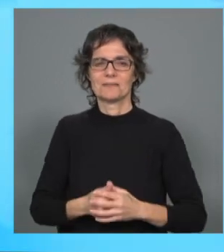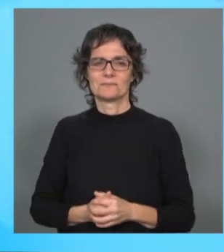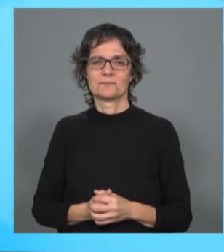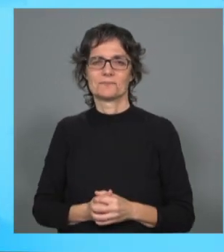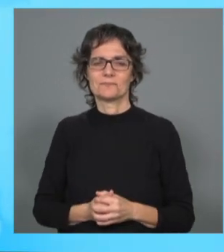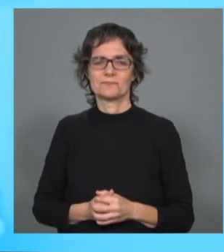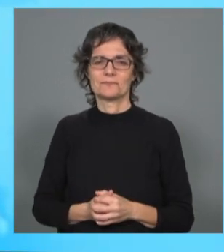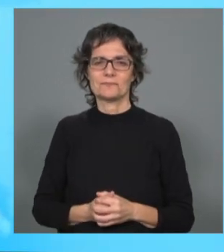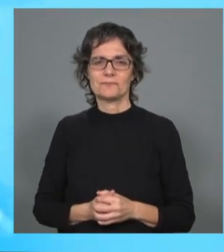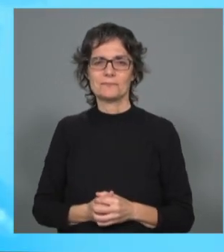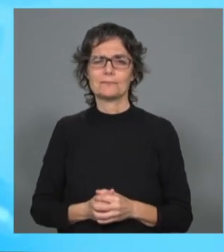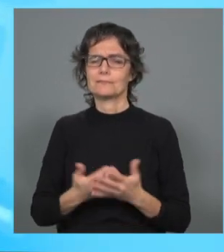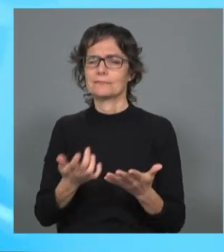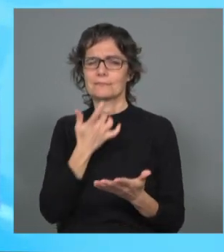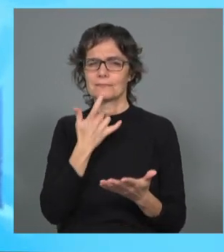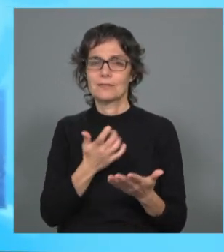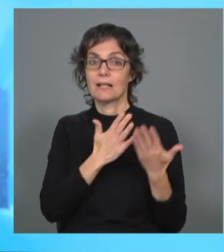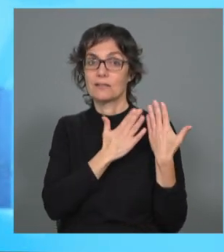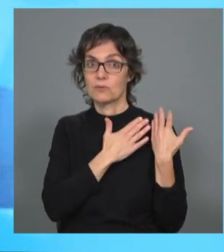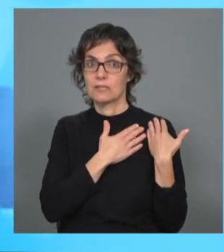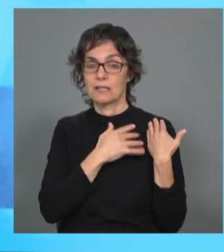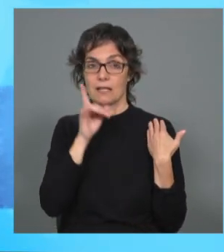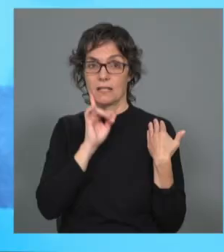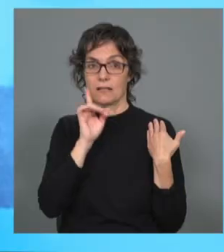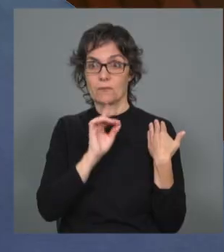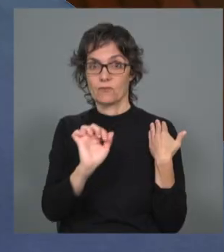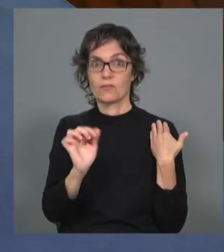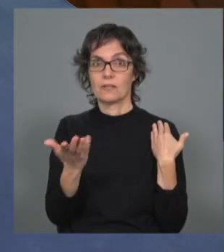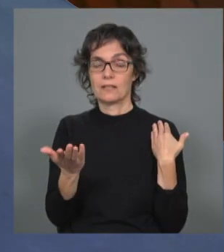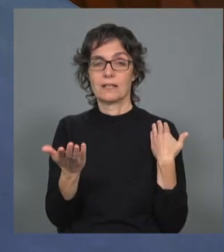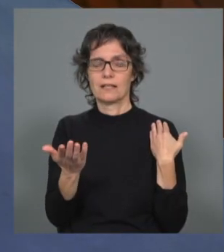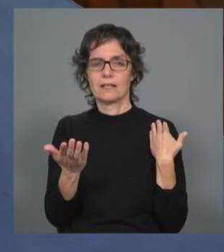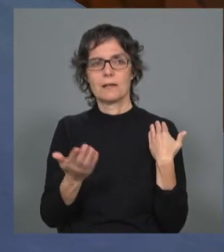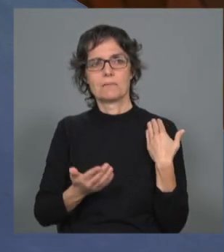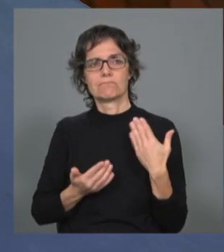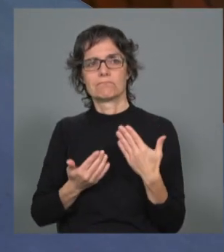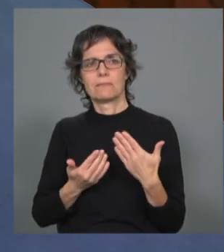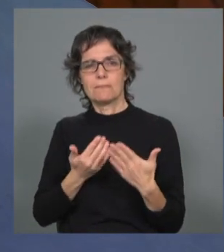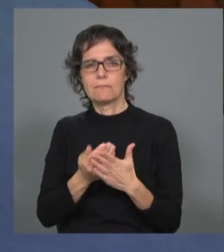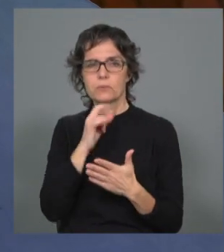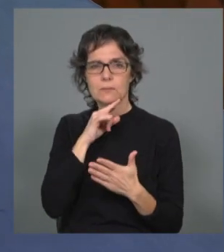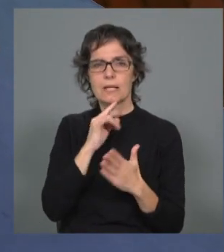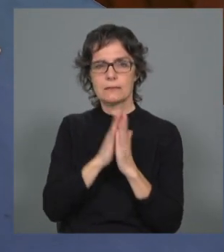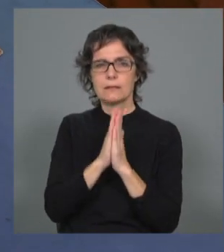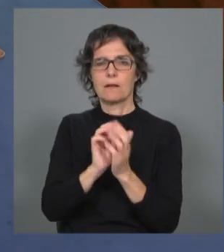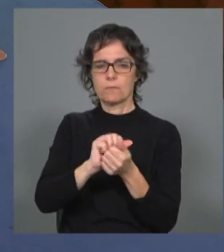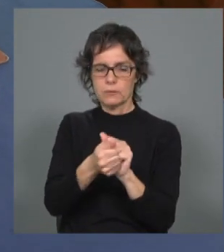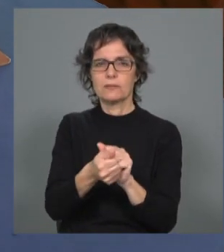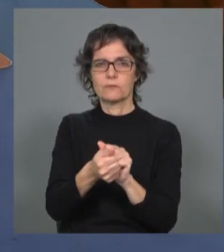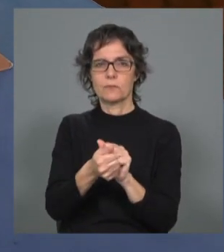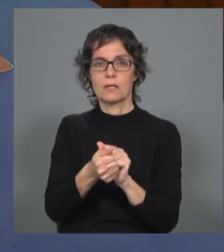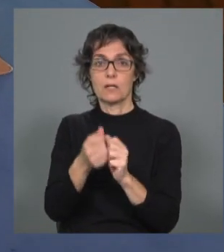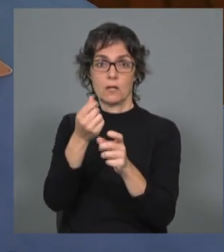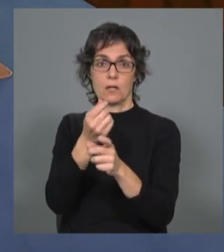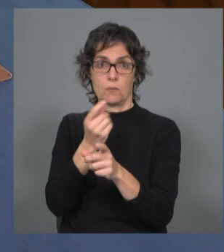que responsabilidade também cabe à mulher para que aconteça essa transformação? Porque, felizmente, ouvimos a Sílvia falar nesses